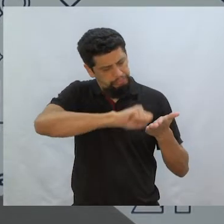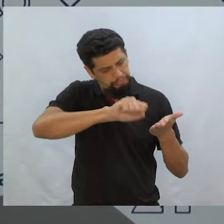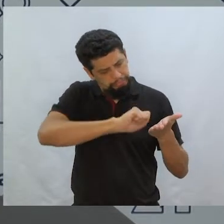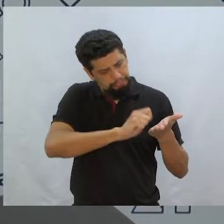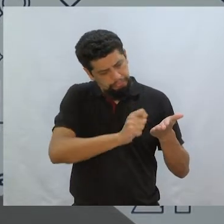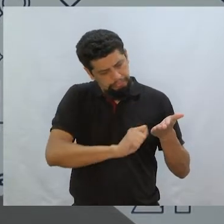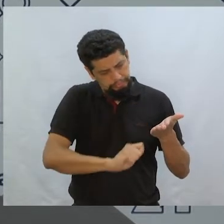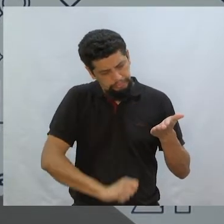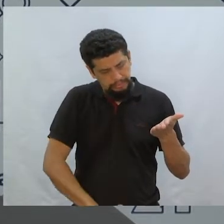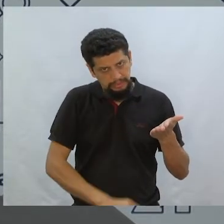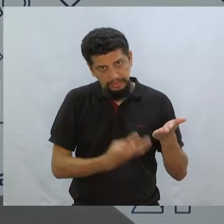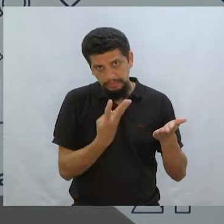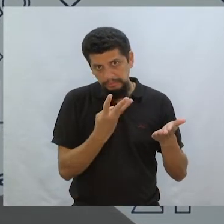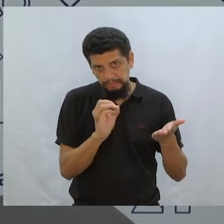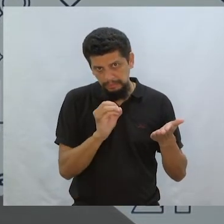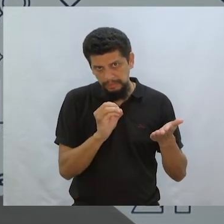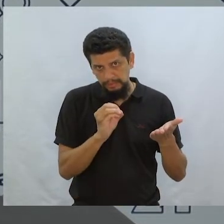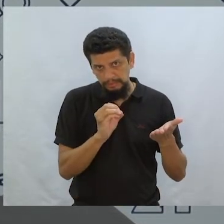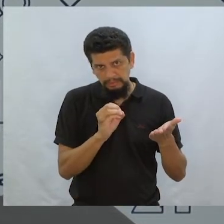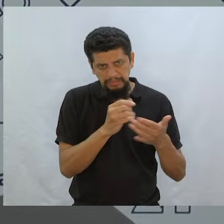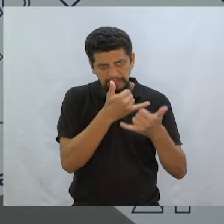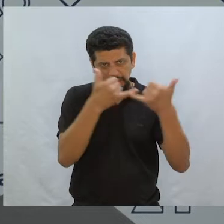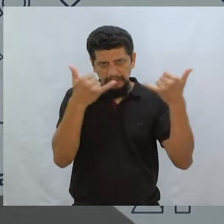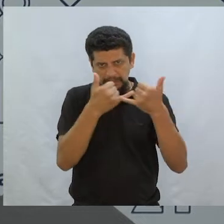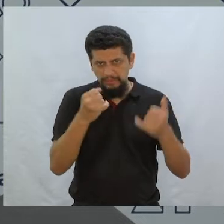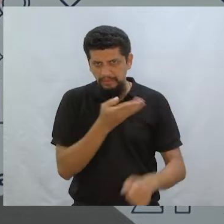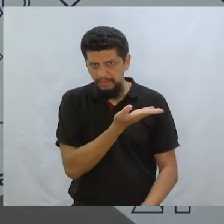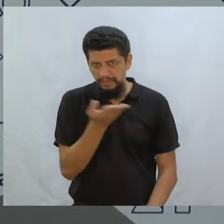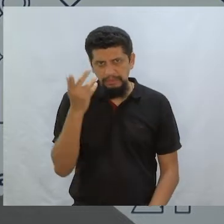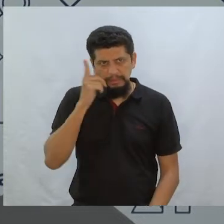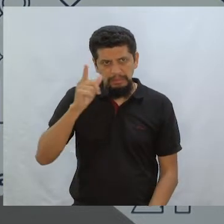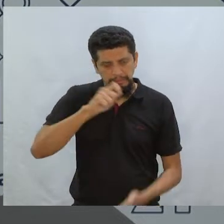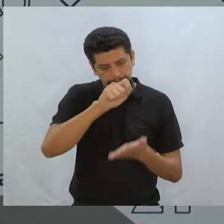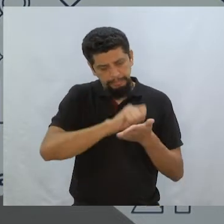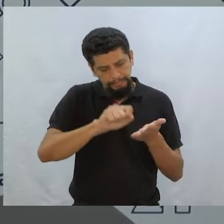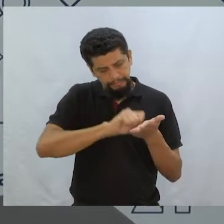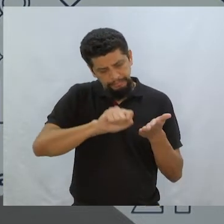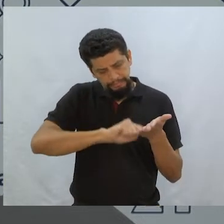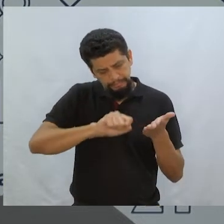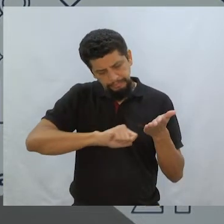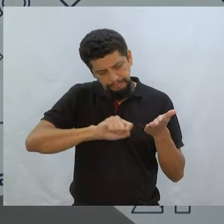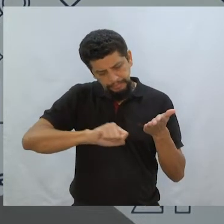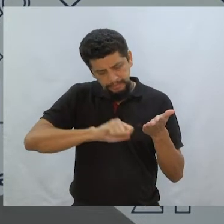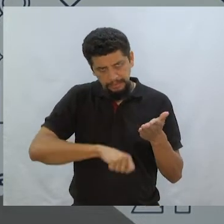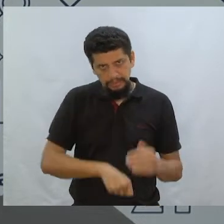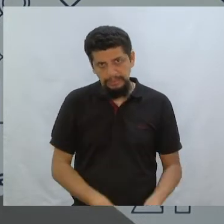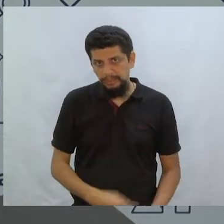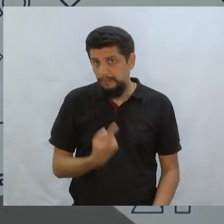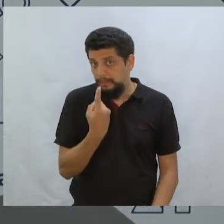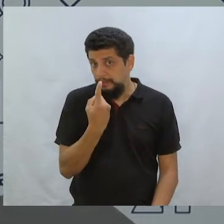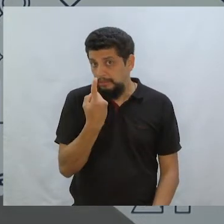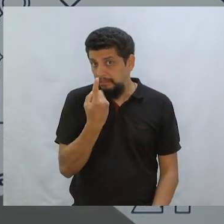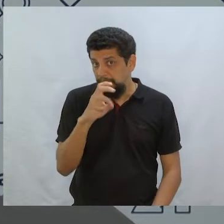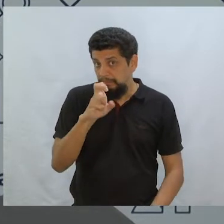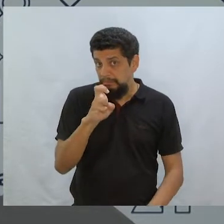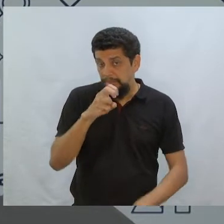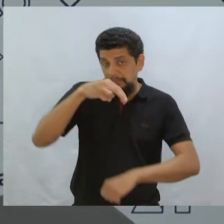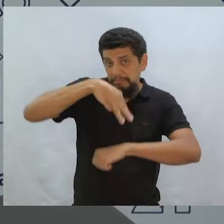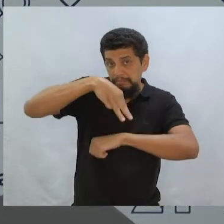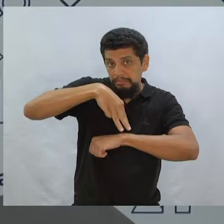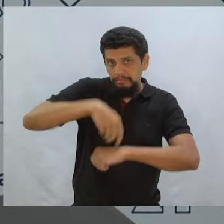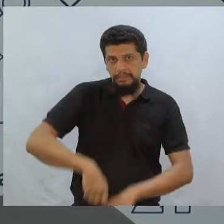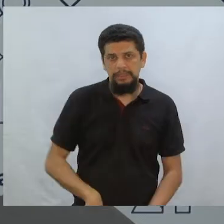escrever 30 linhas com facilidade Será que você conseguiria escrever 30 linhas em 15